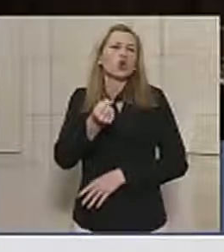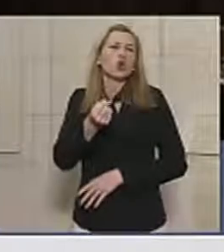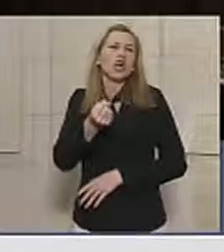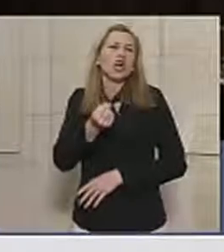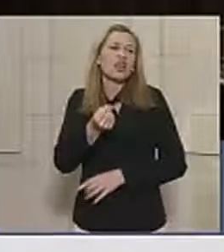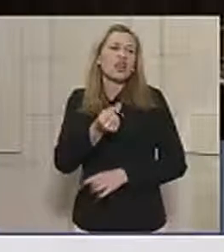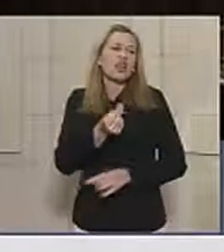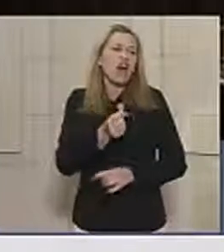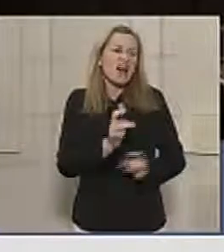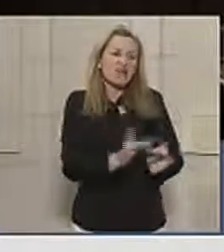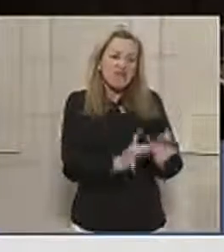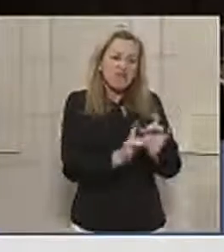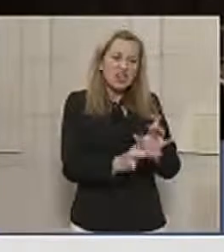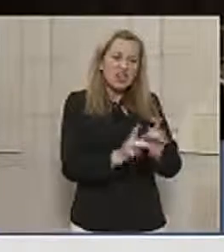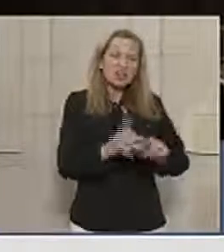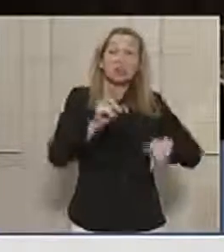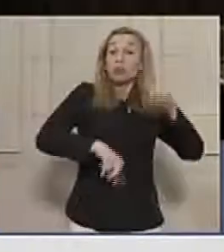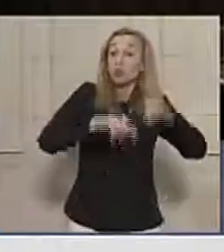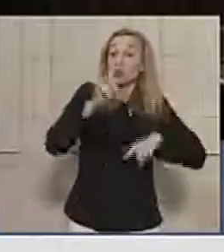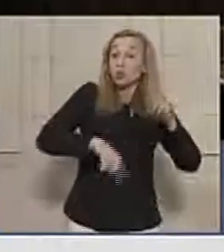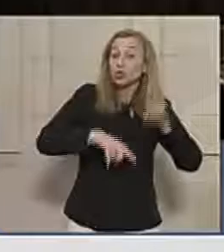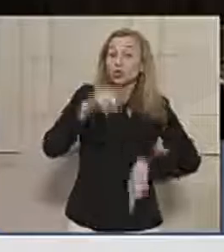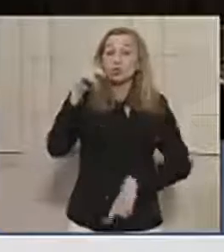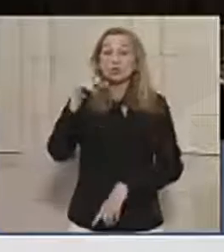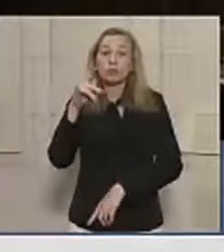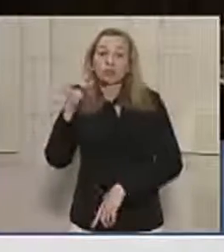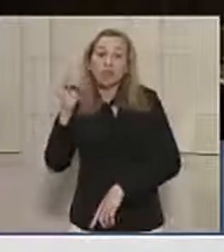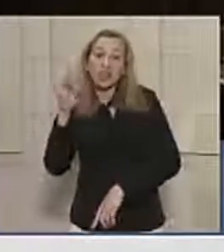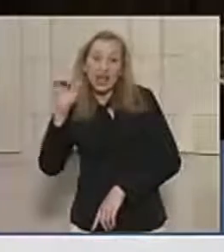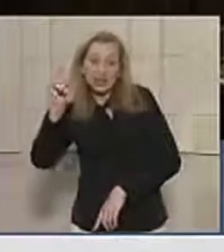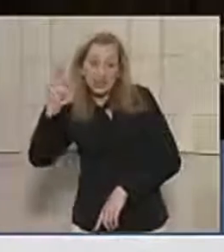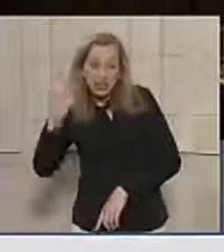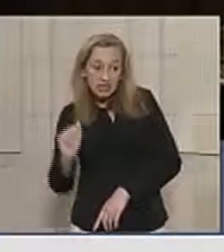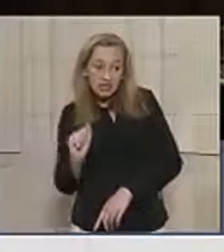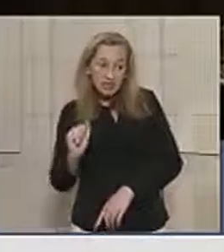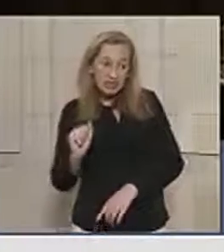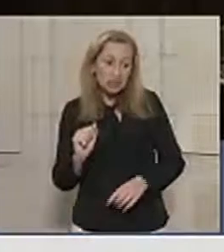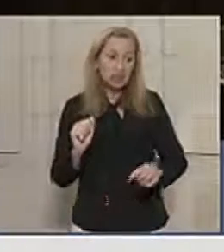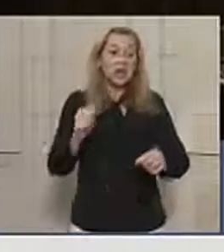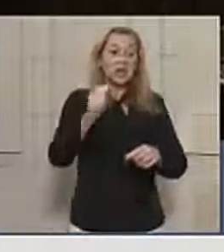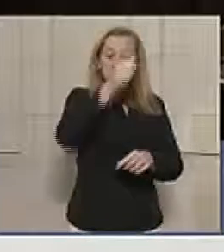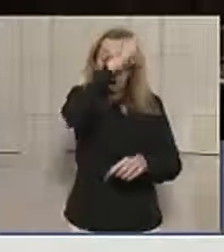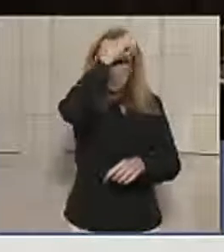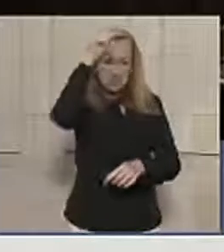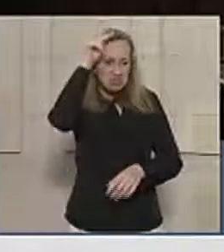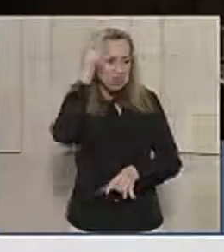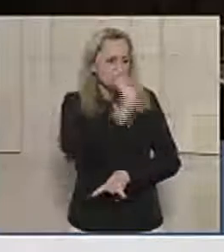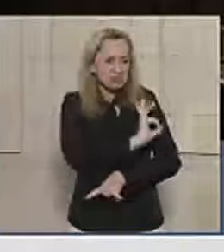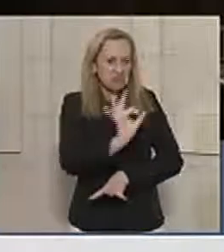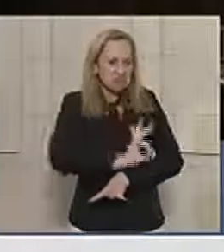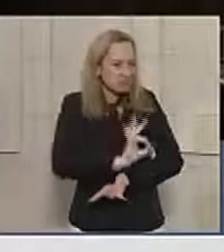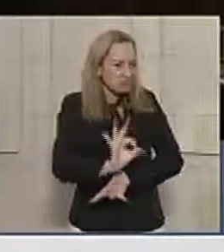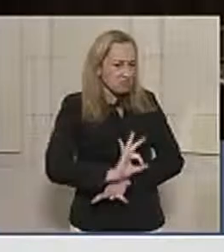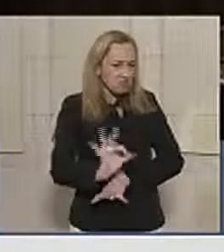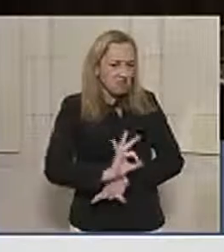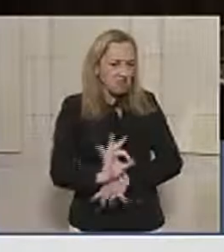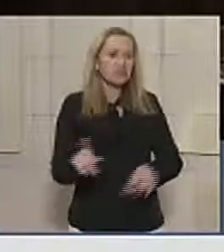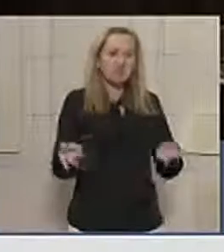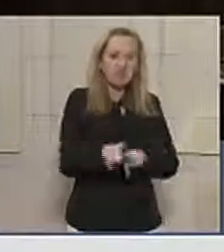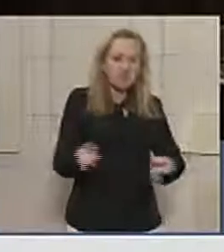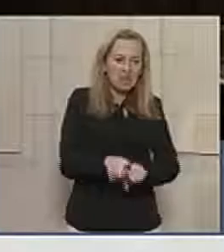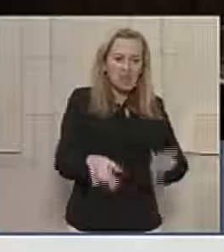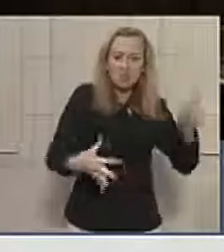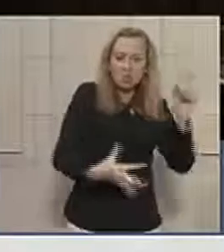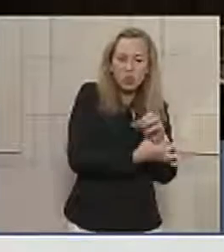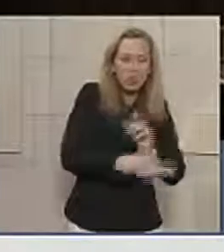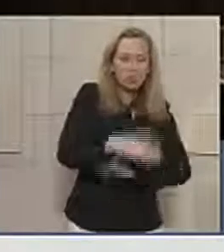piratas e não há, por parte nem da prefeitura e tampouco dos operadores da segurança